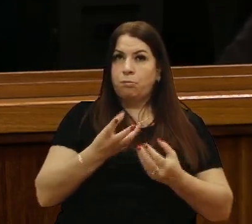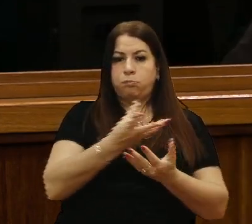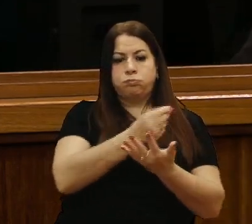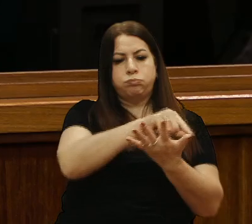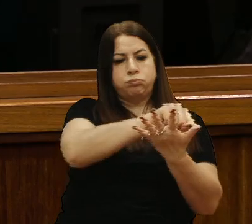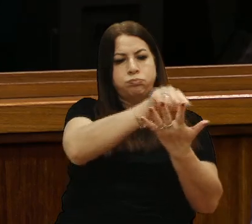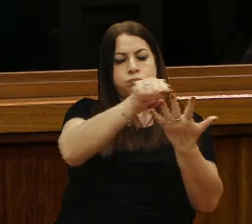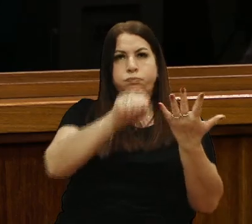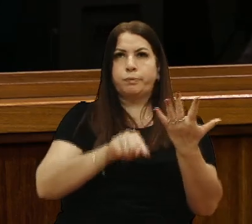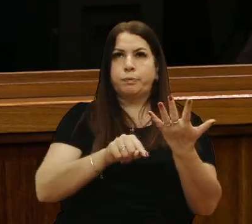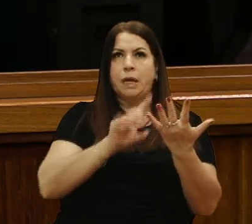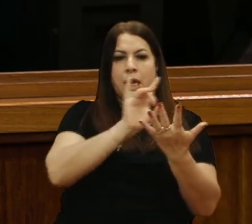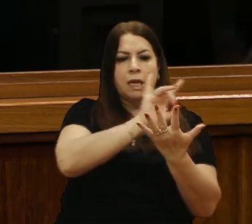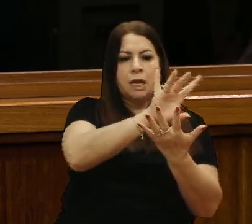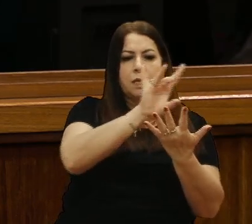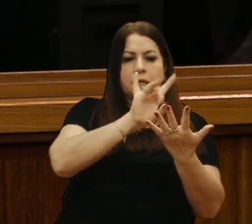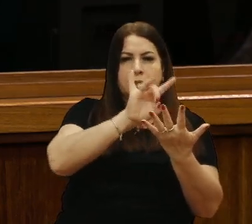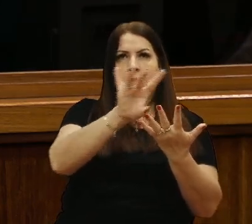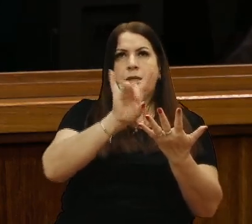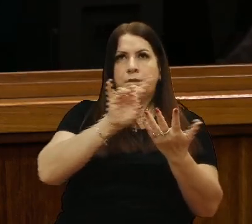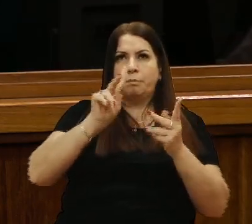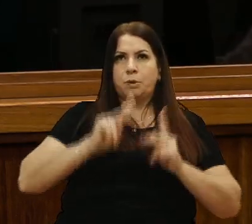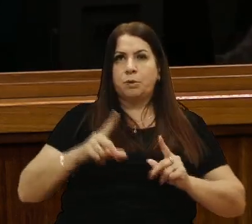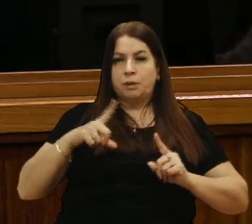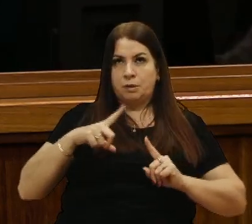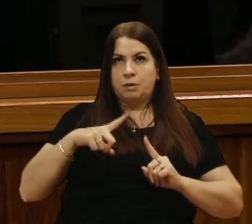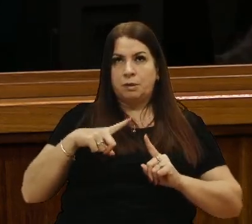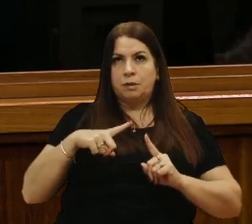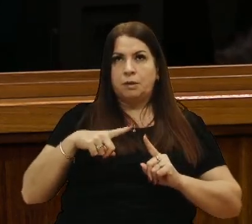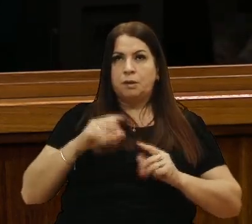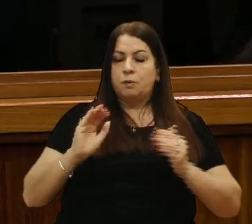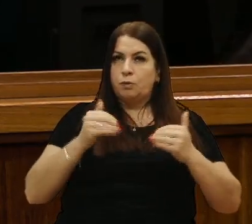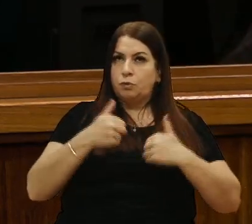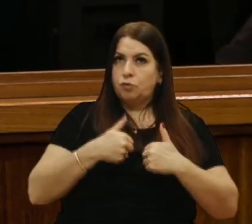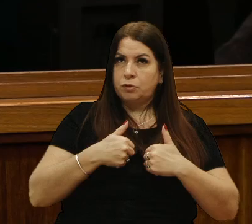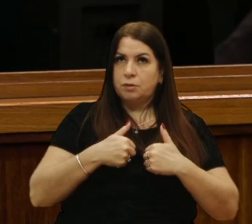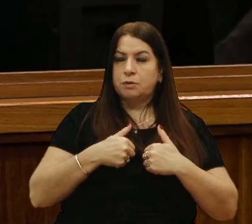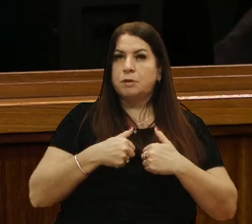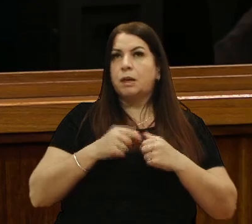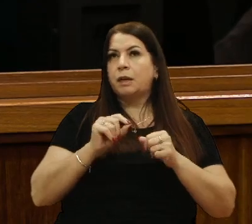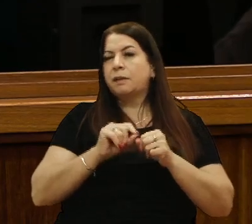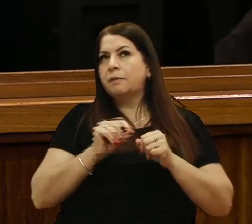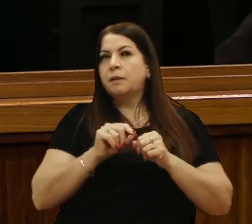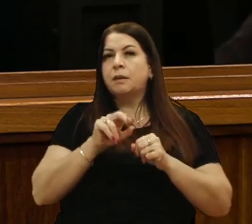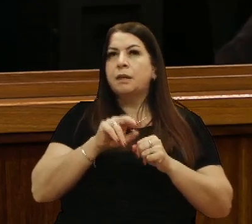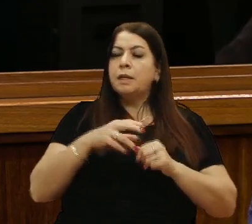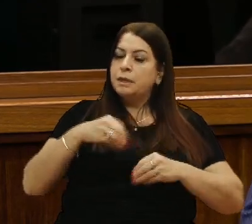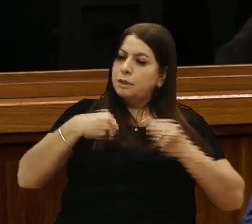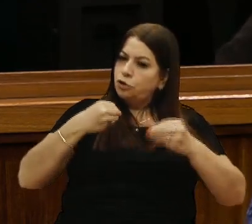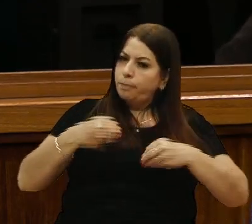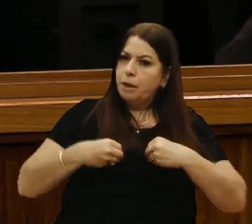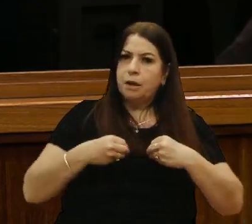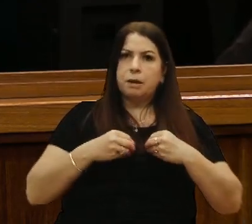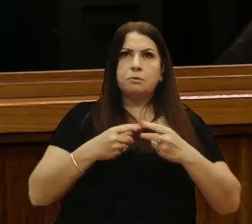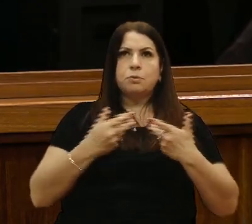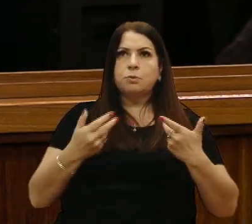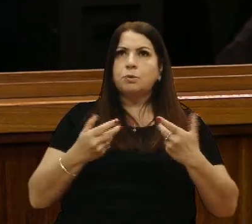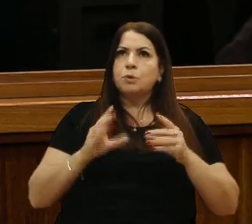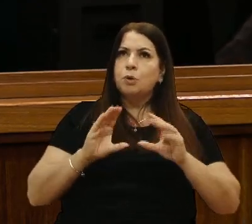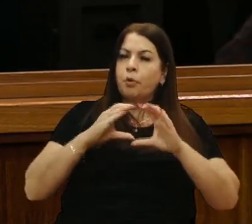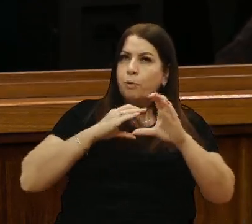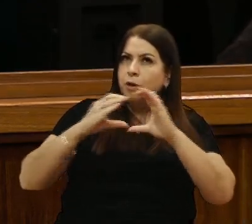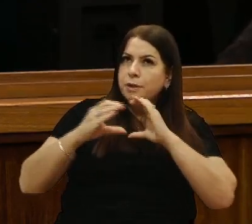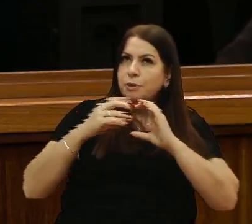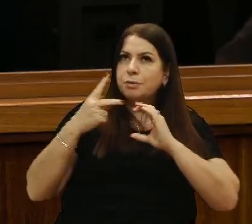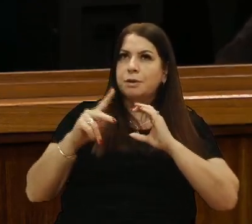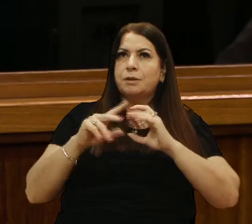gama. Cada uma pessoa que tem o autismo, ela reage, ela tem sentimento, a comunicação